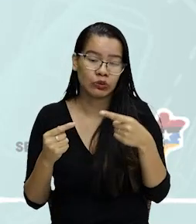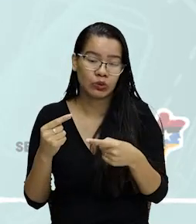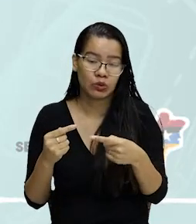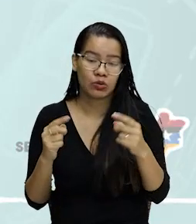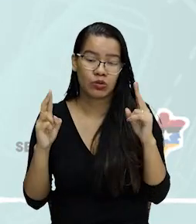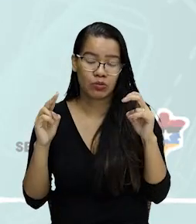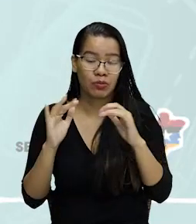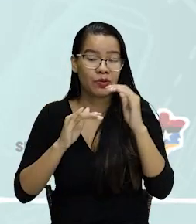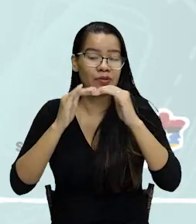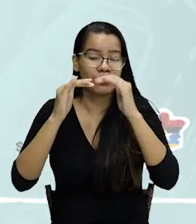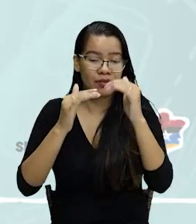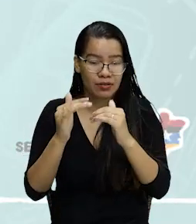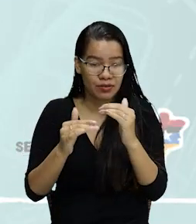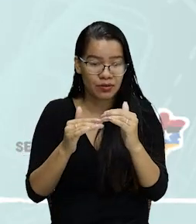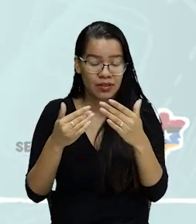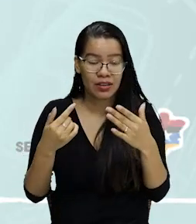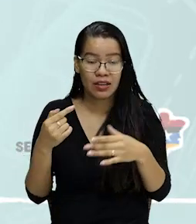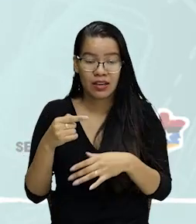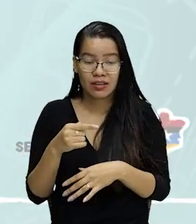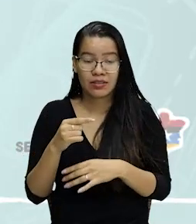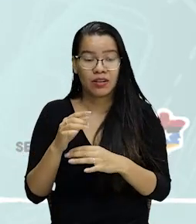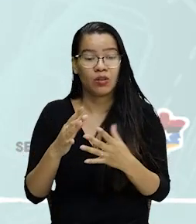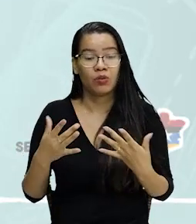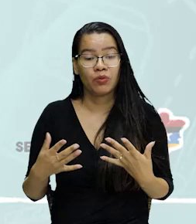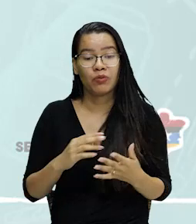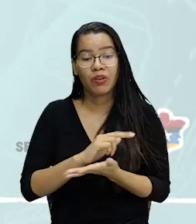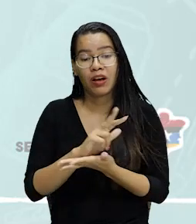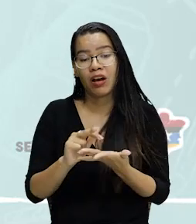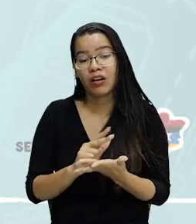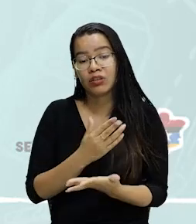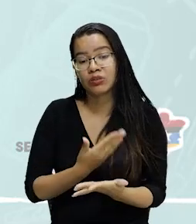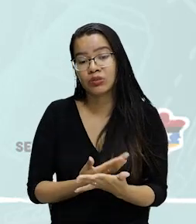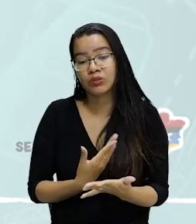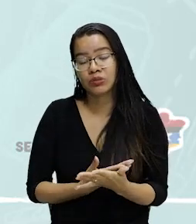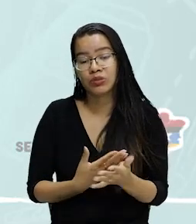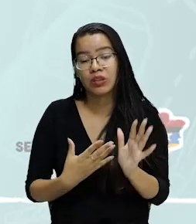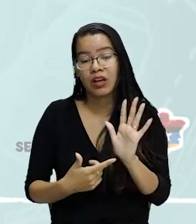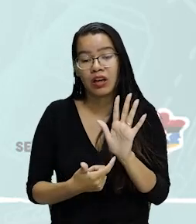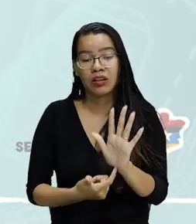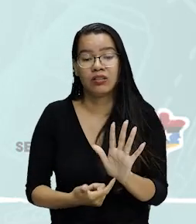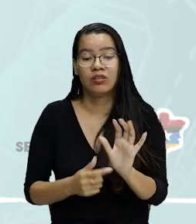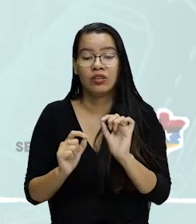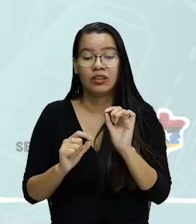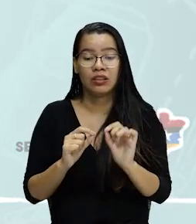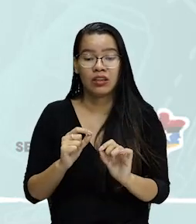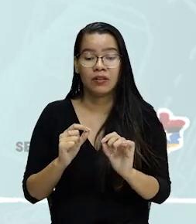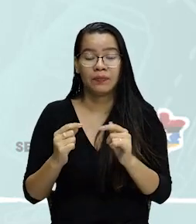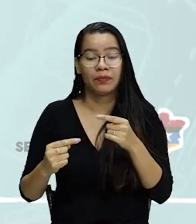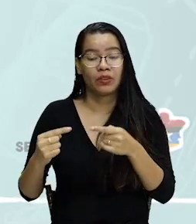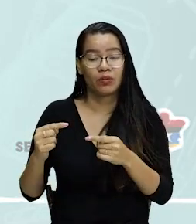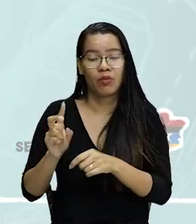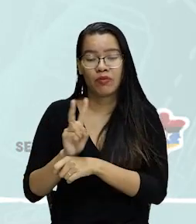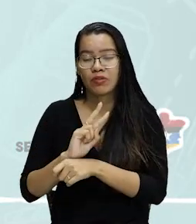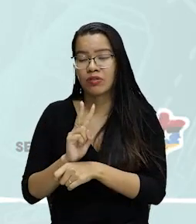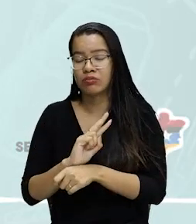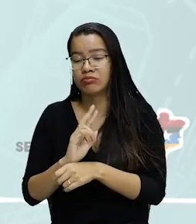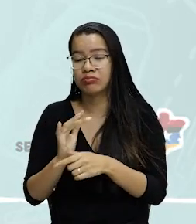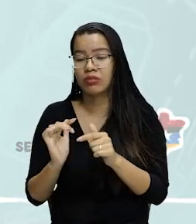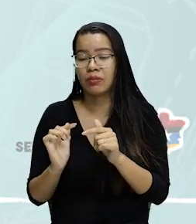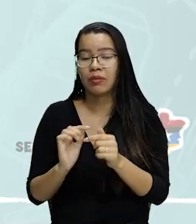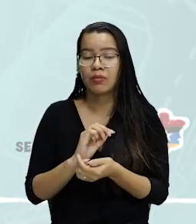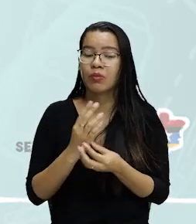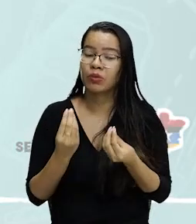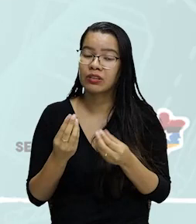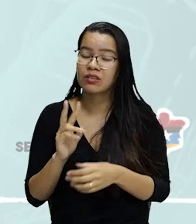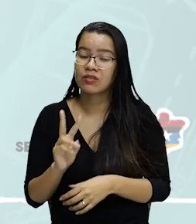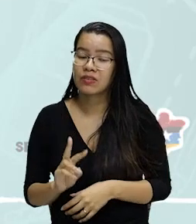trabalho é muitas vezes maior para os ausentes do escritório do que para os presentes. O trabalho é fisicamente descentralizado e o poder sobre o